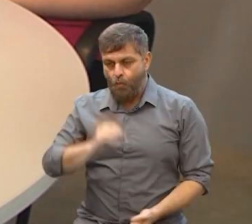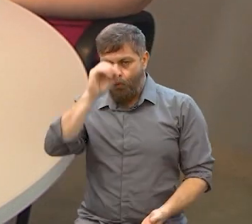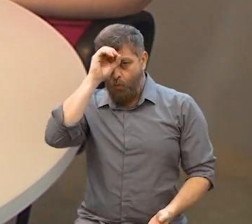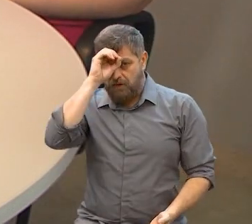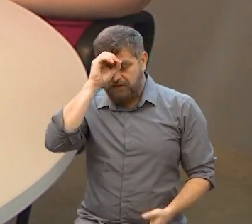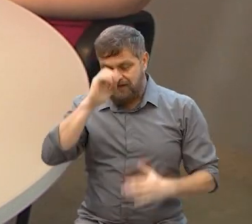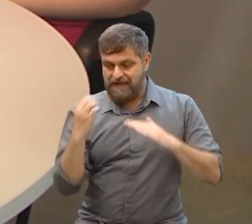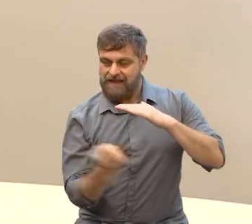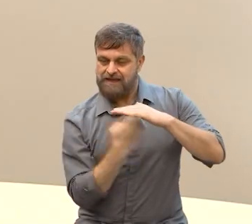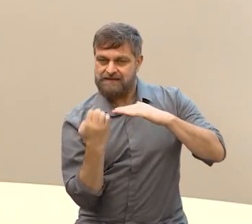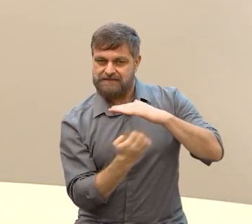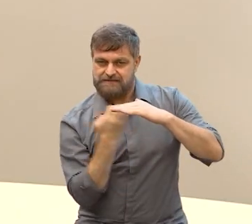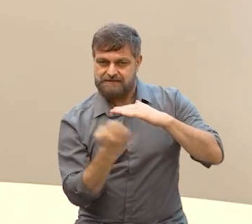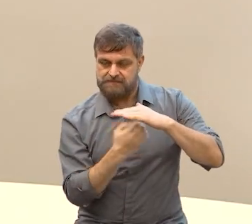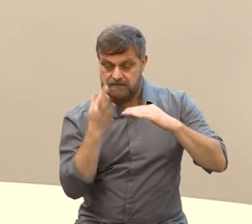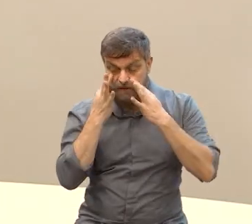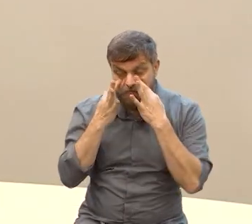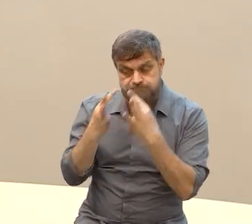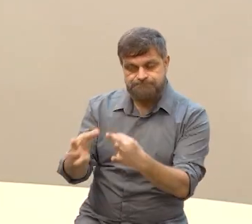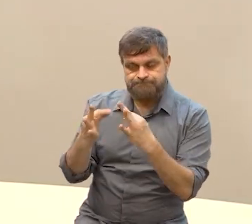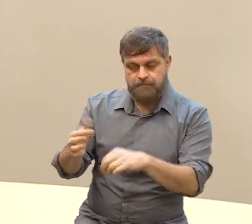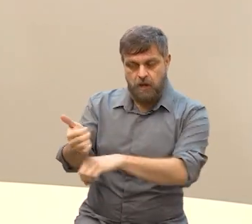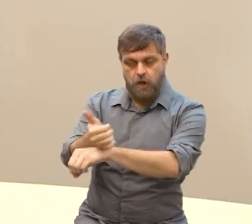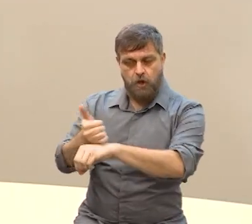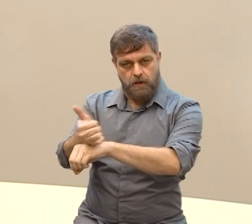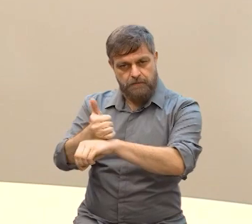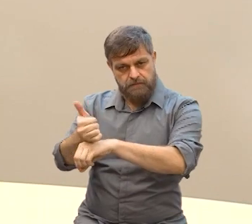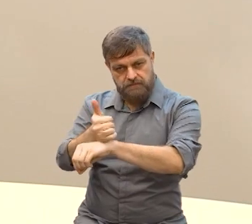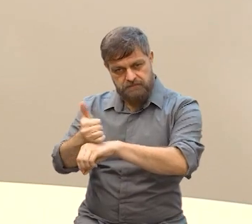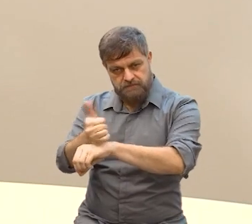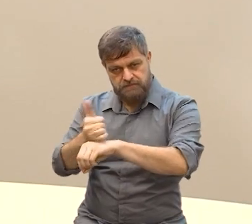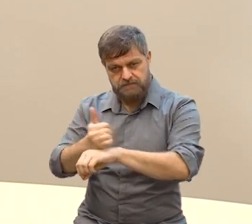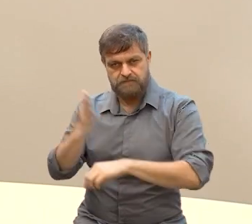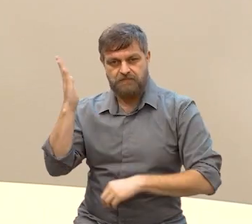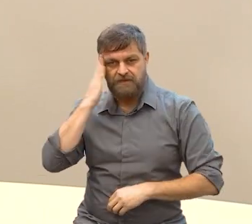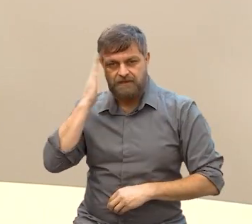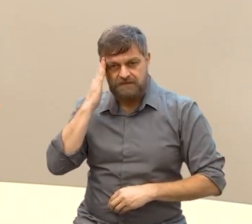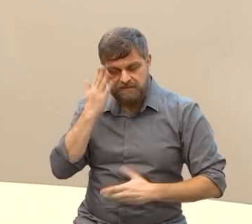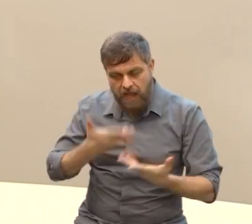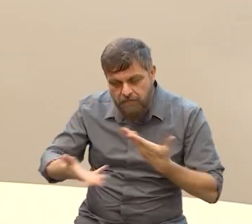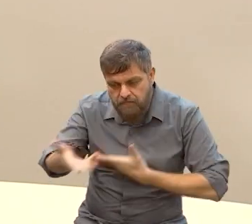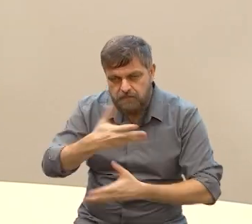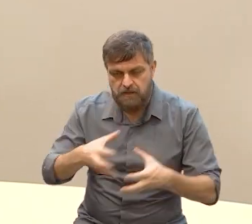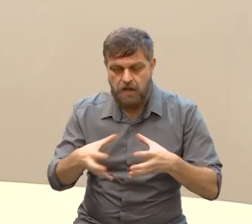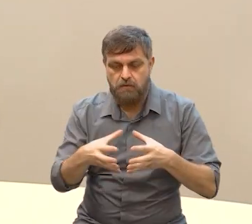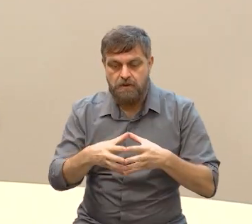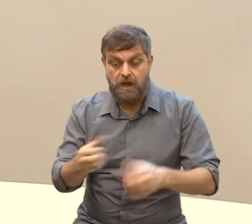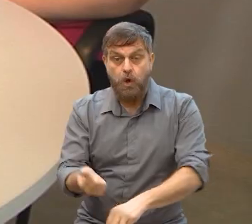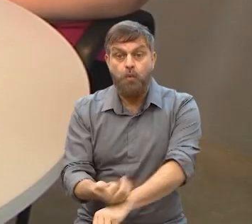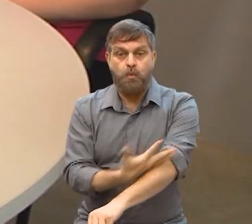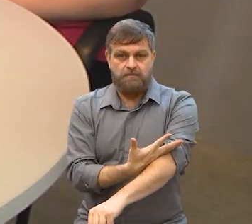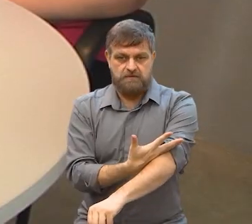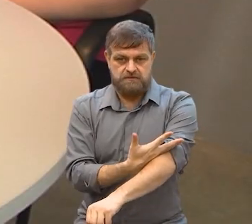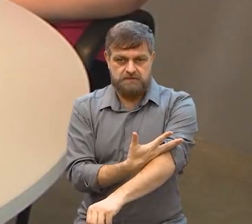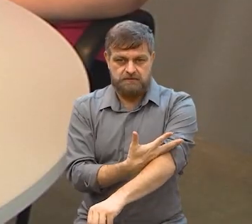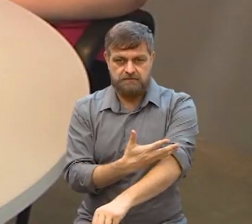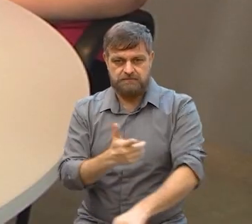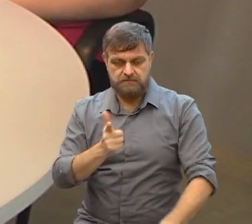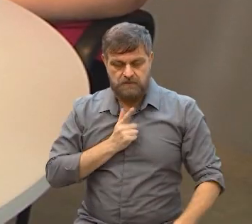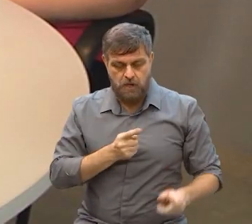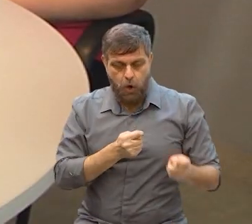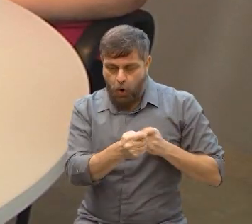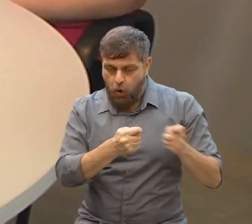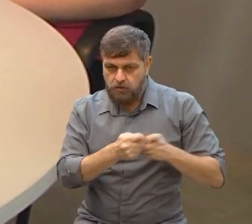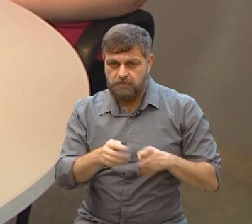Hoje as empresas estão de olho nesse profissional, né? Que sabe trabalhar o emocional dele, né? O emocional,